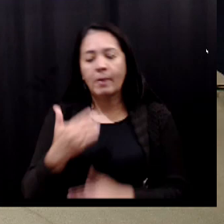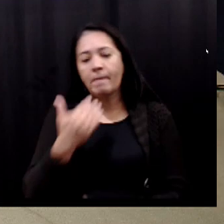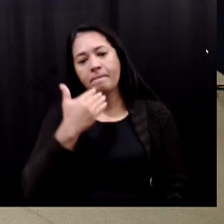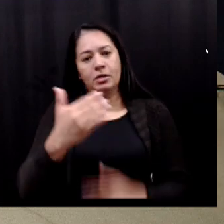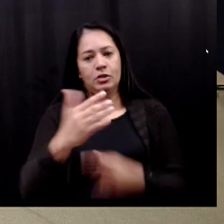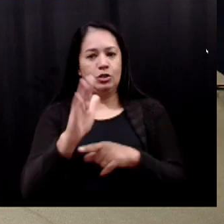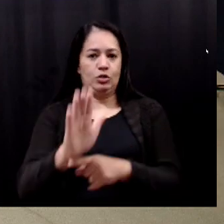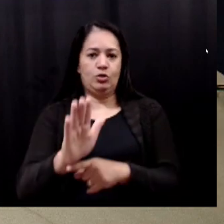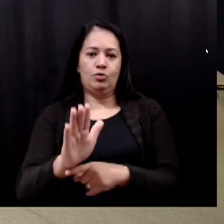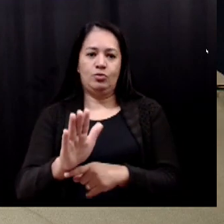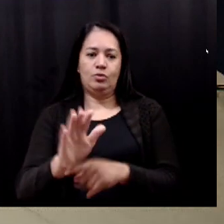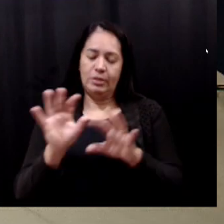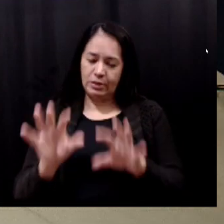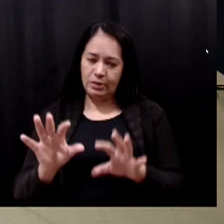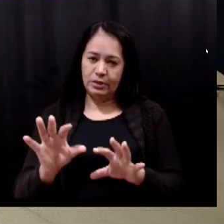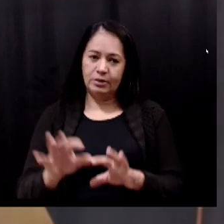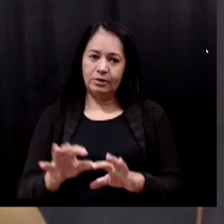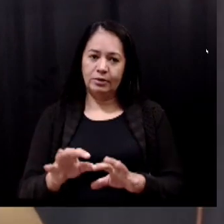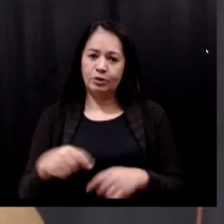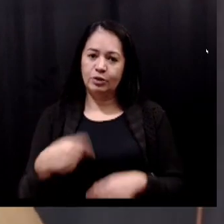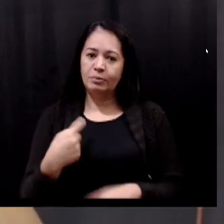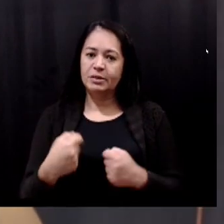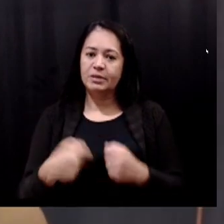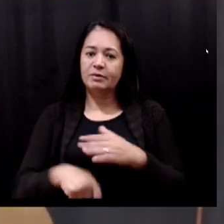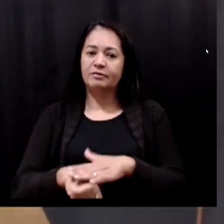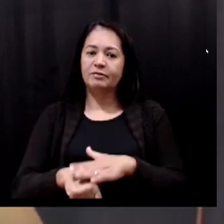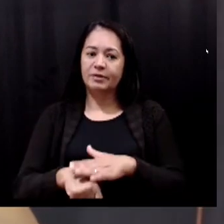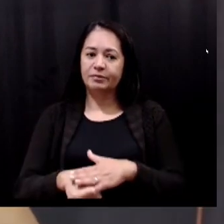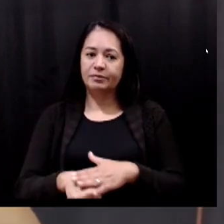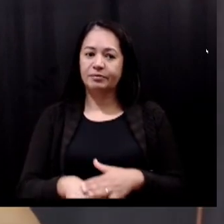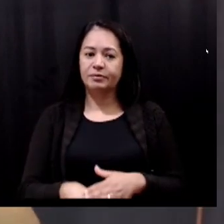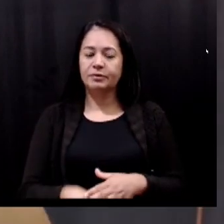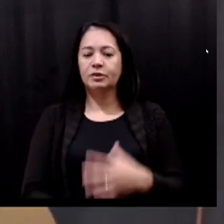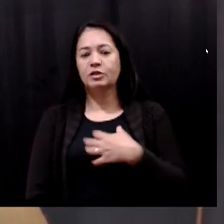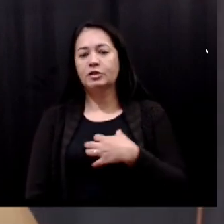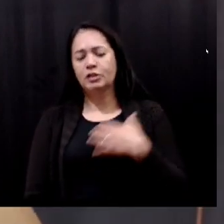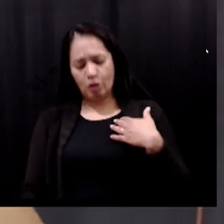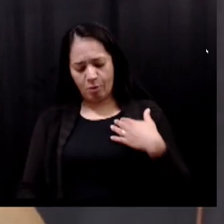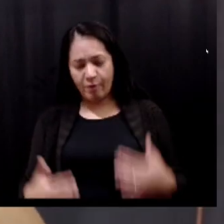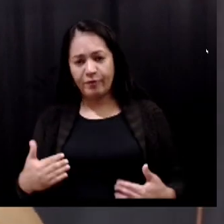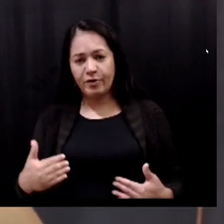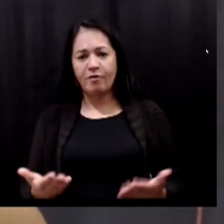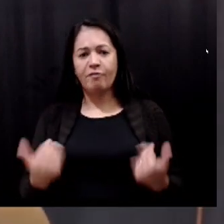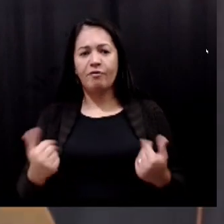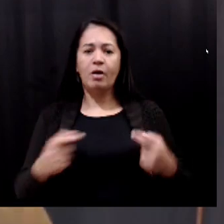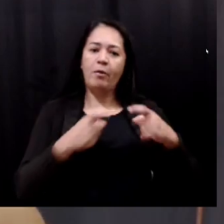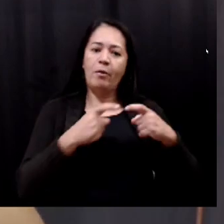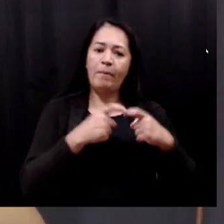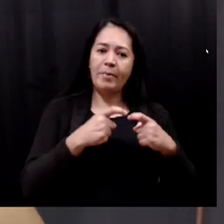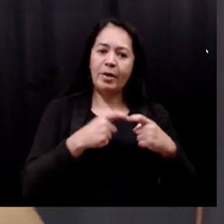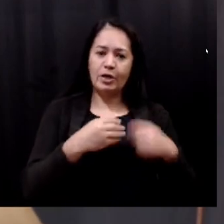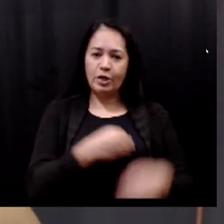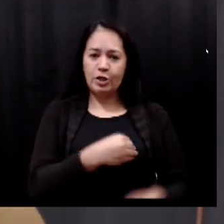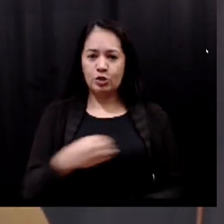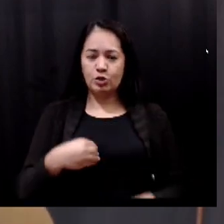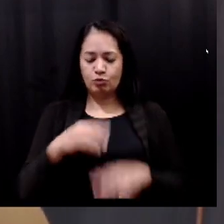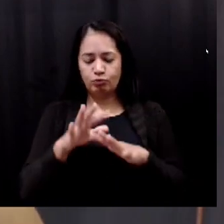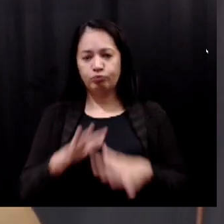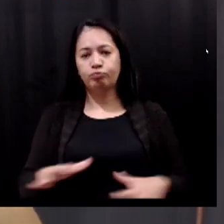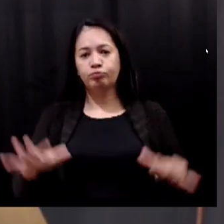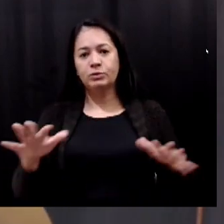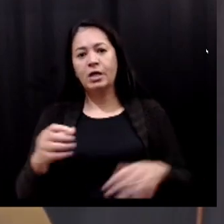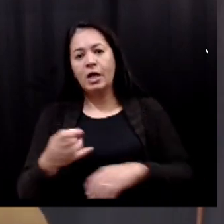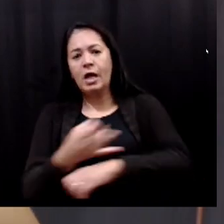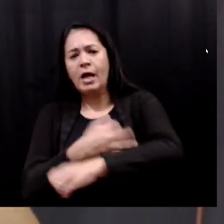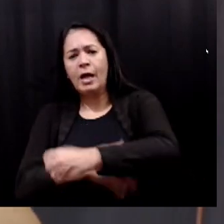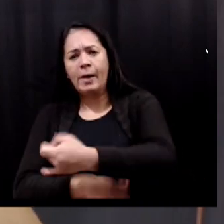é a coisa que a gente precisa fazer. São sintomas físicos? Vamos no médico fazer um check-up geral. São sintomas emocionais? Vamos